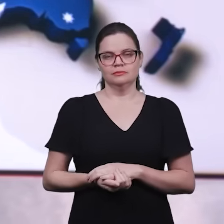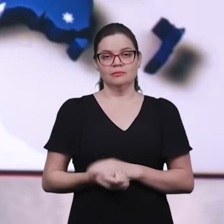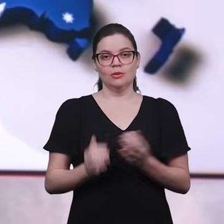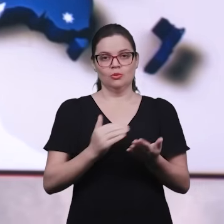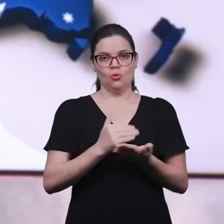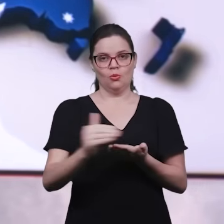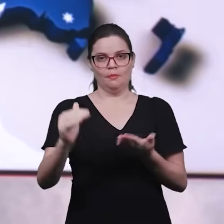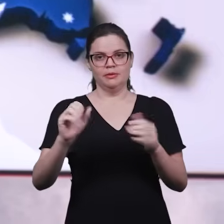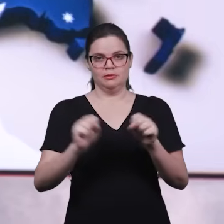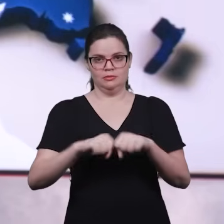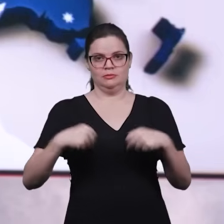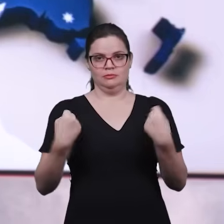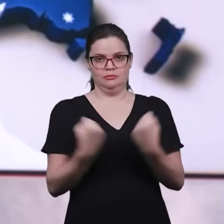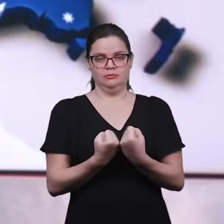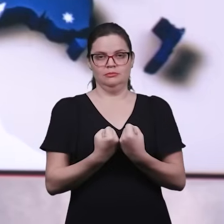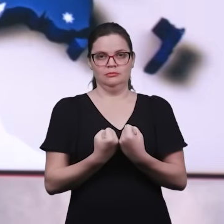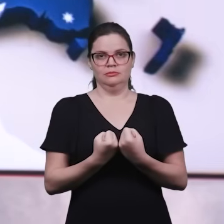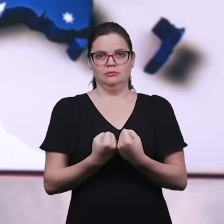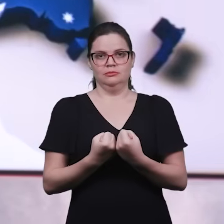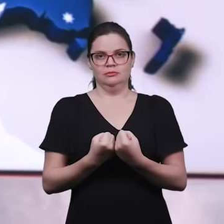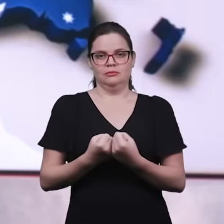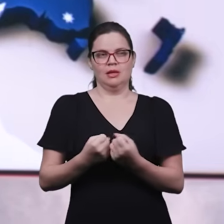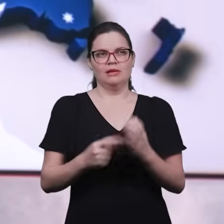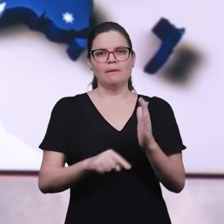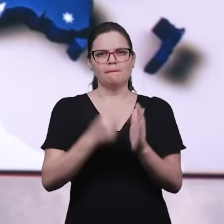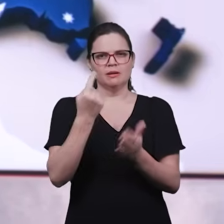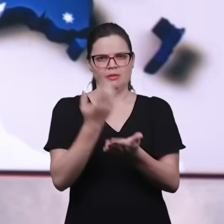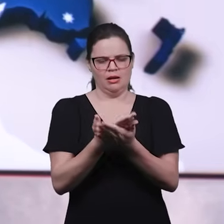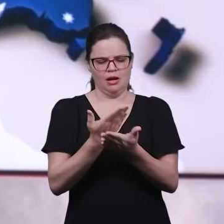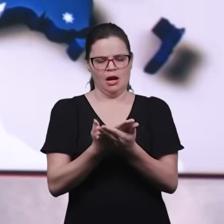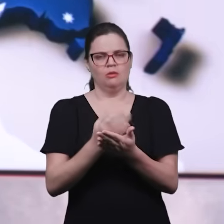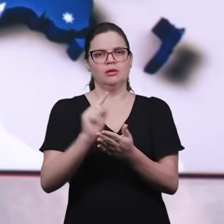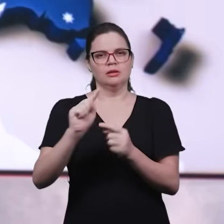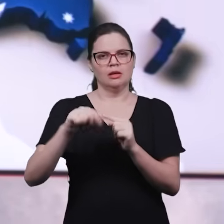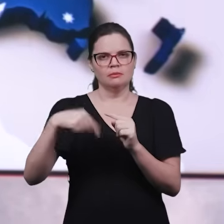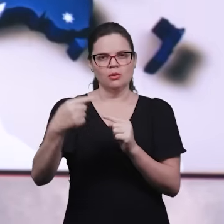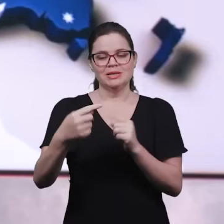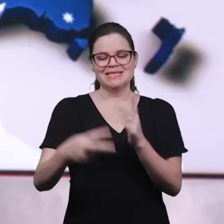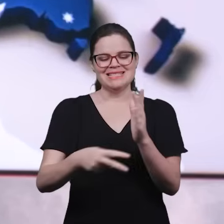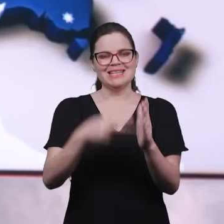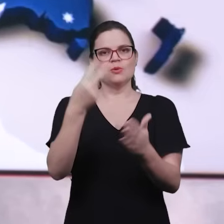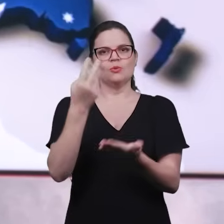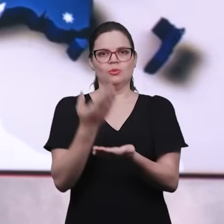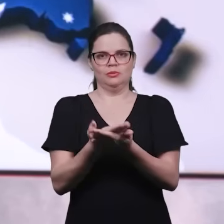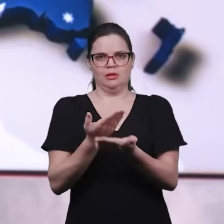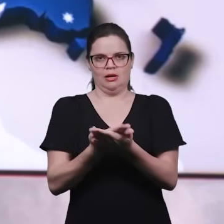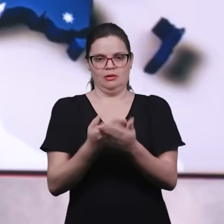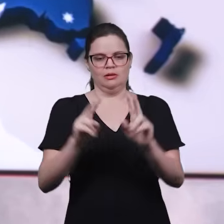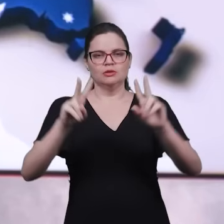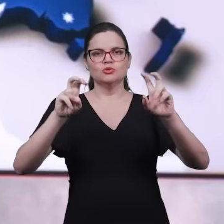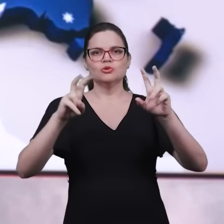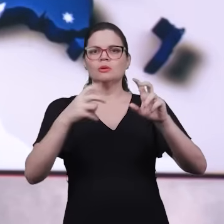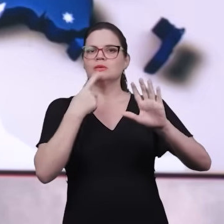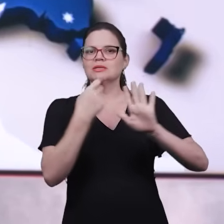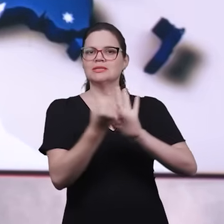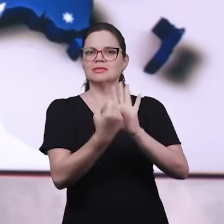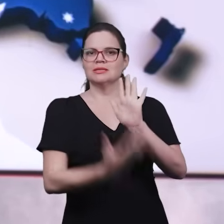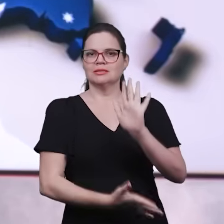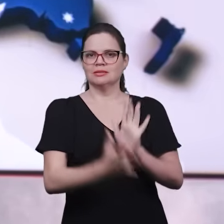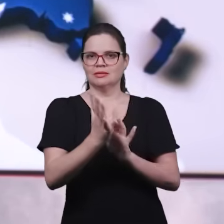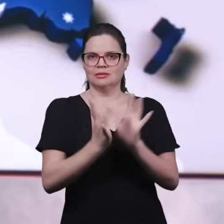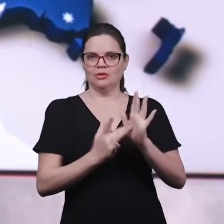No início do seminário, na segunda aula, que foi uma aula sobre clamor pelo sangue de